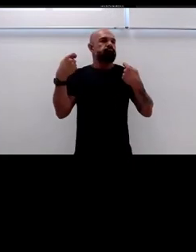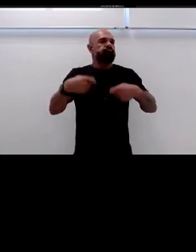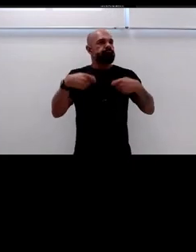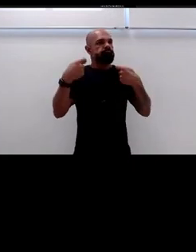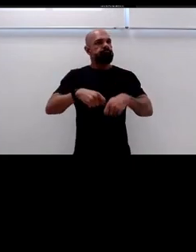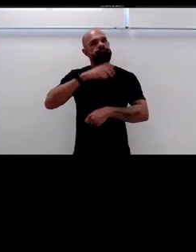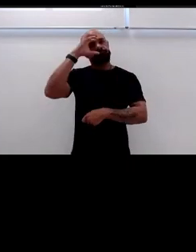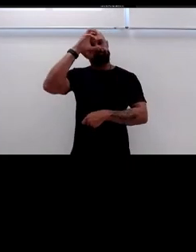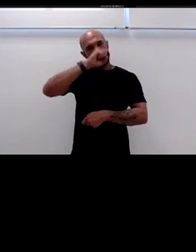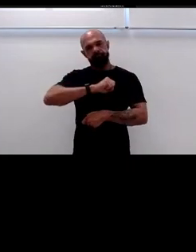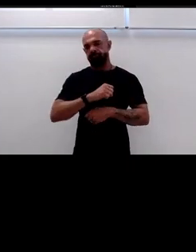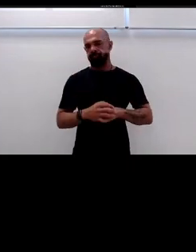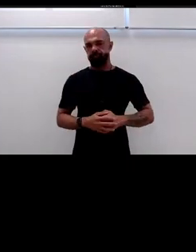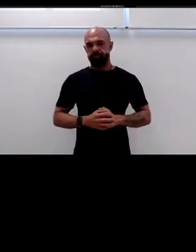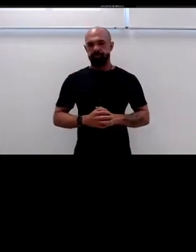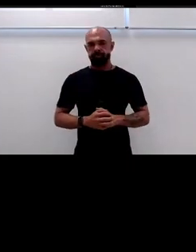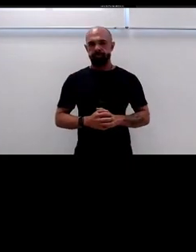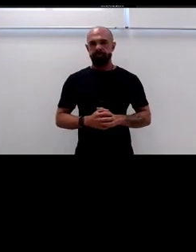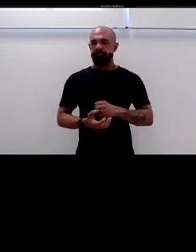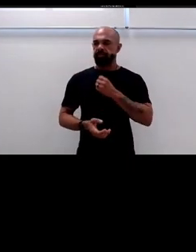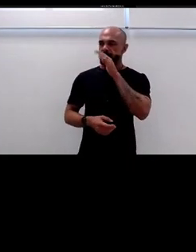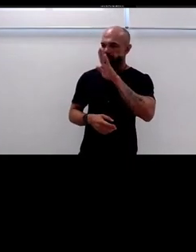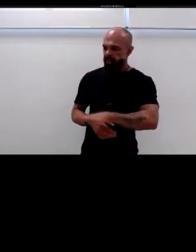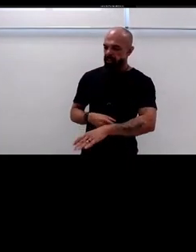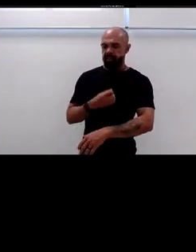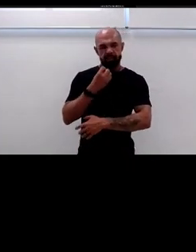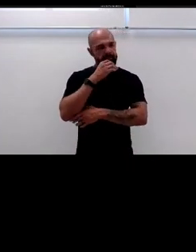aprender. Boa tarde, boa tarde. Tá bom?